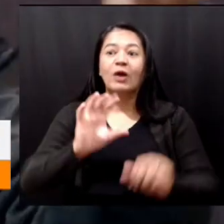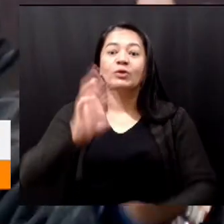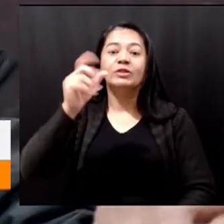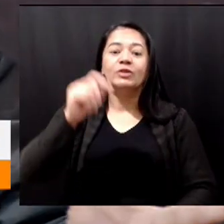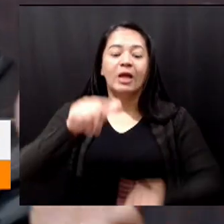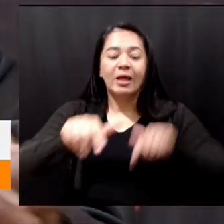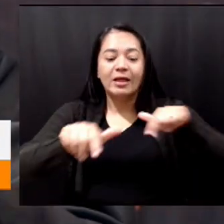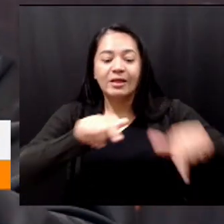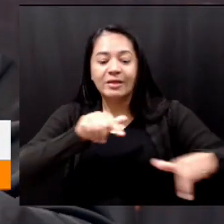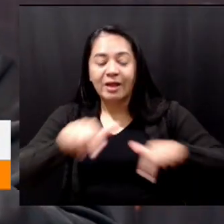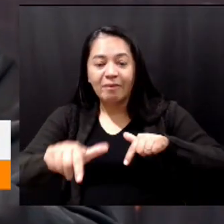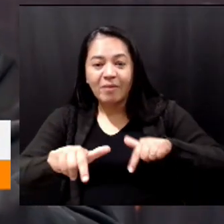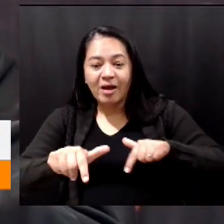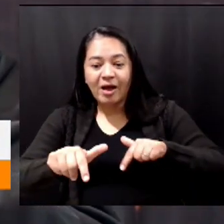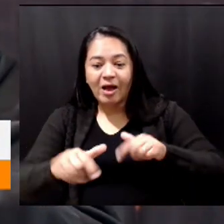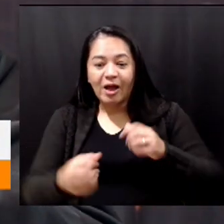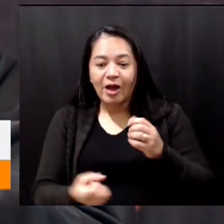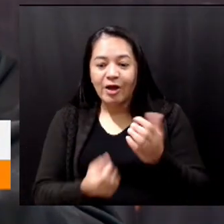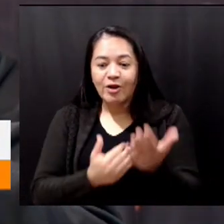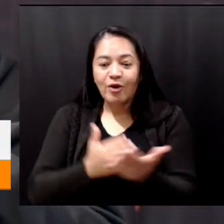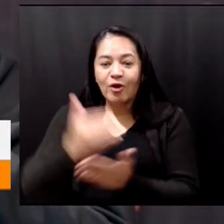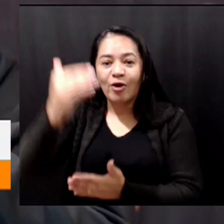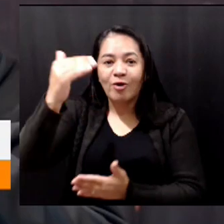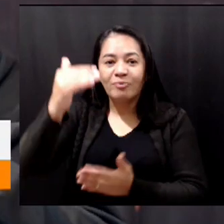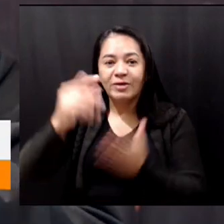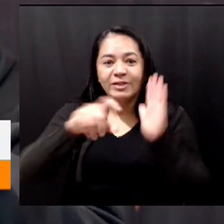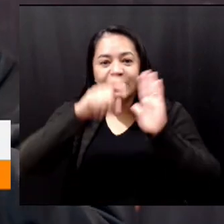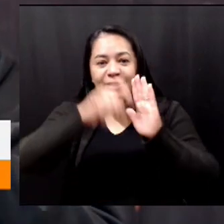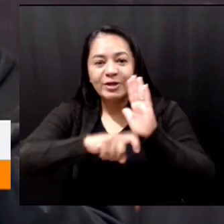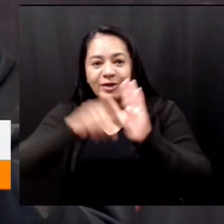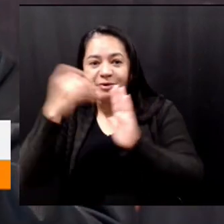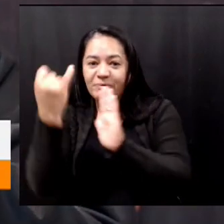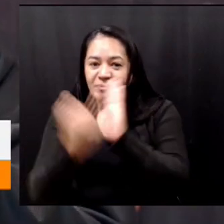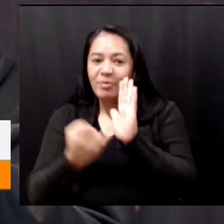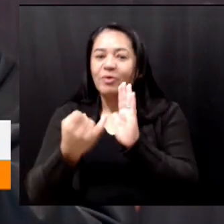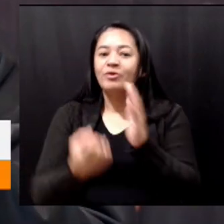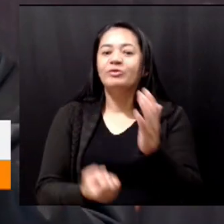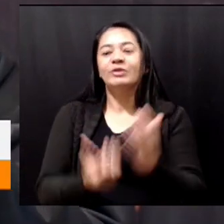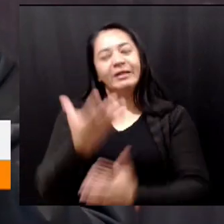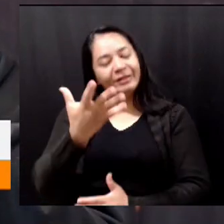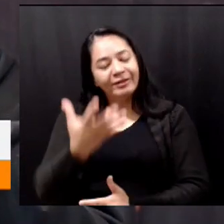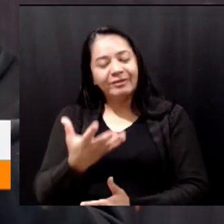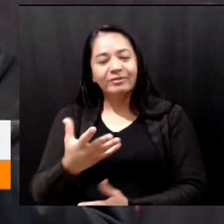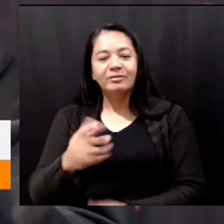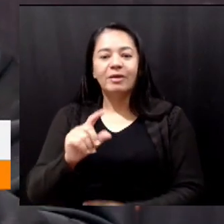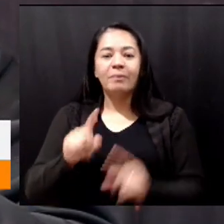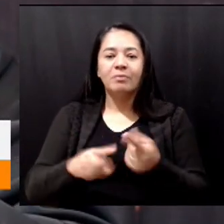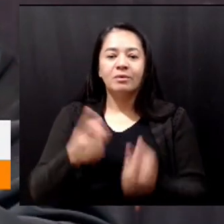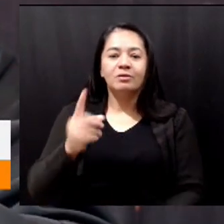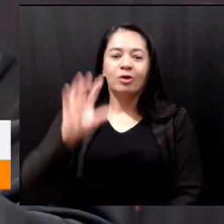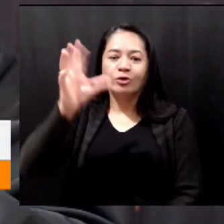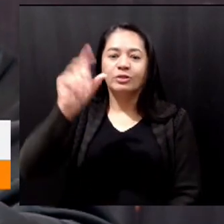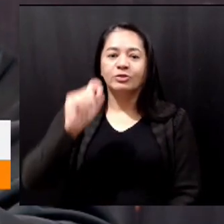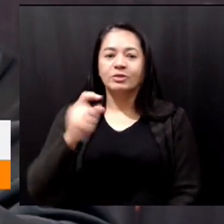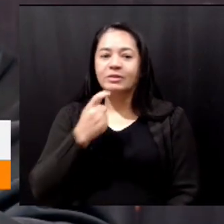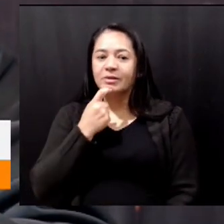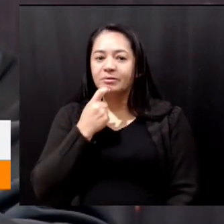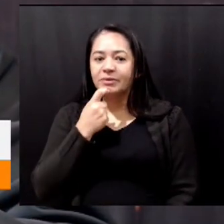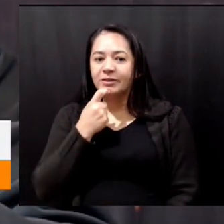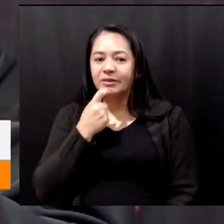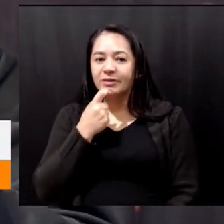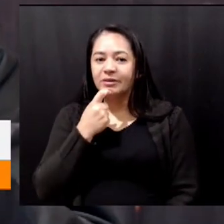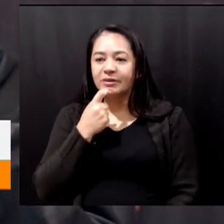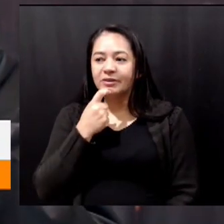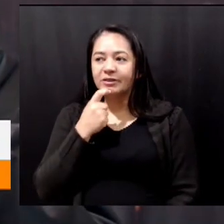você fecha o ciclo virtuoso da inovação, né? Então, o que acaba acontecendo? Campinas pegou essa carona de uma maneira